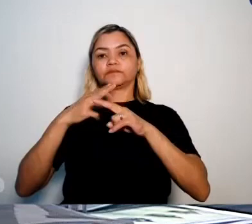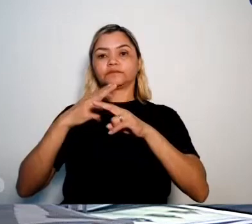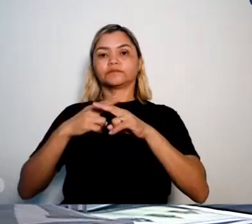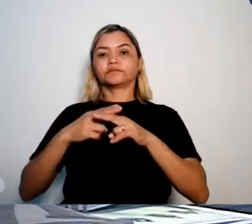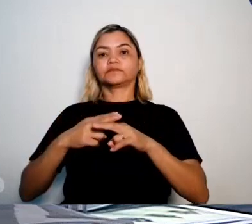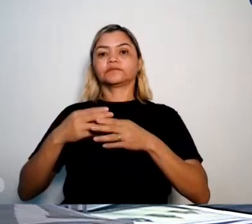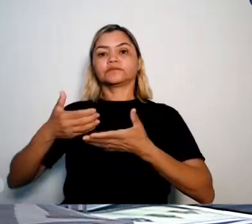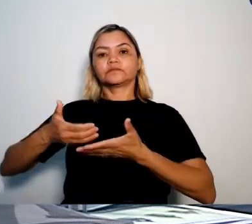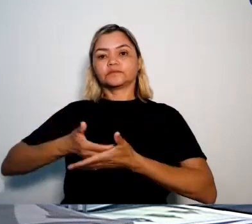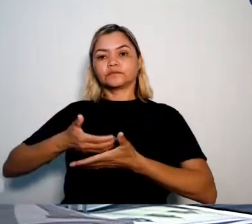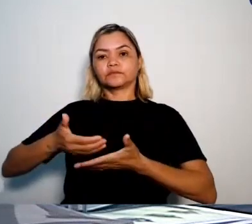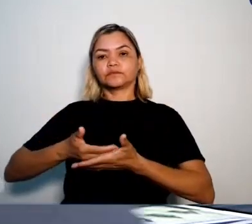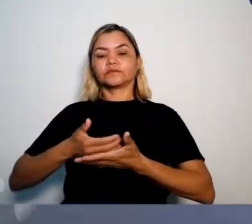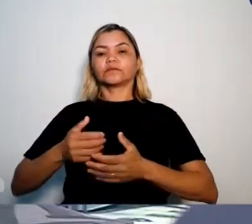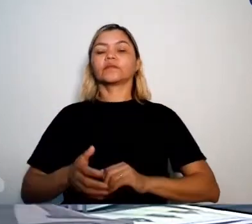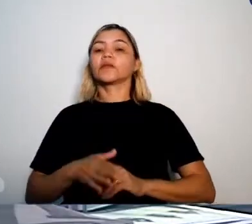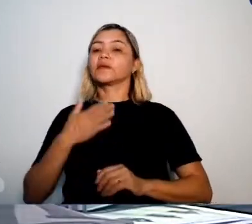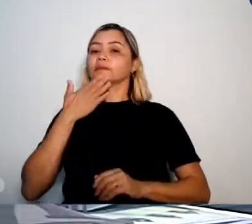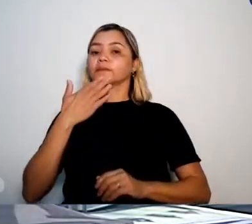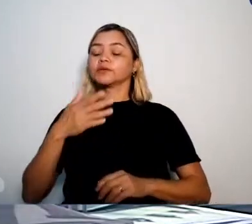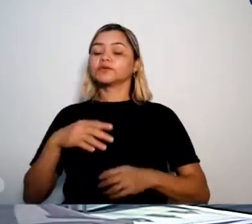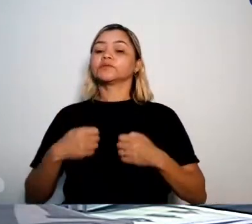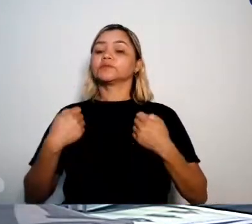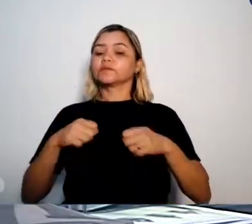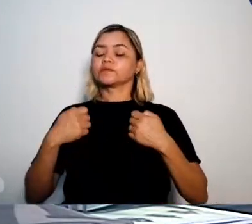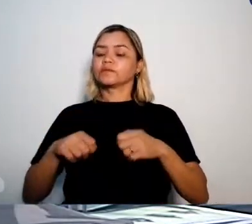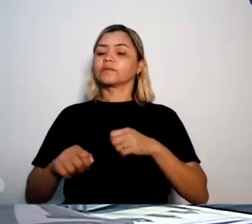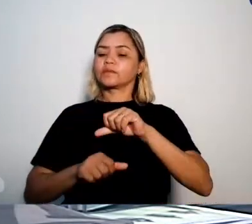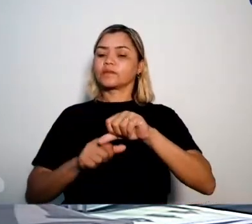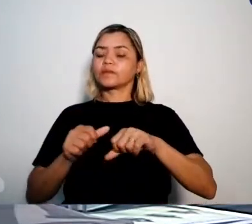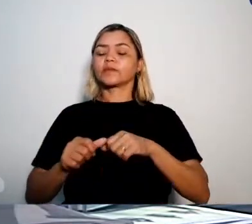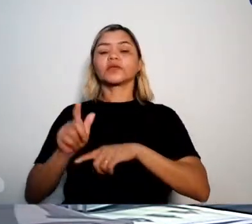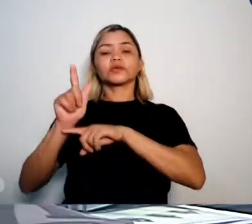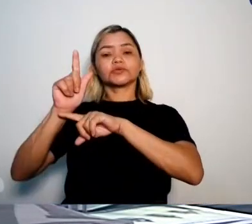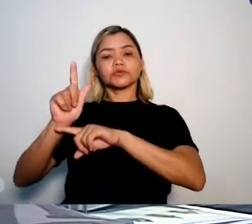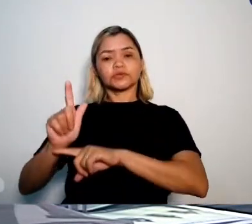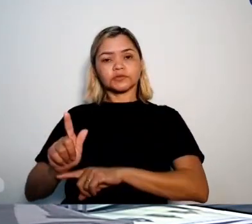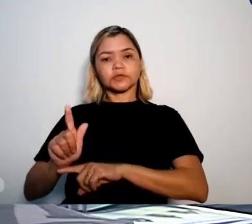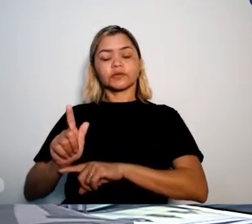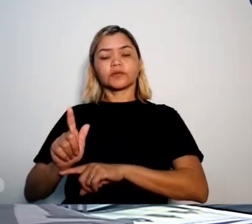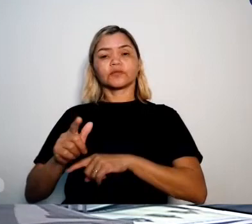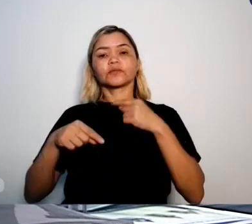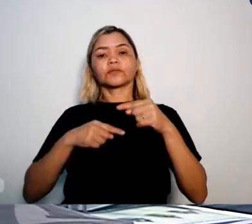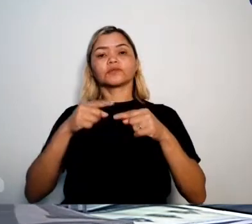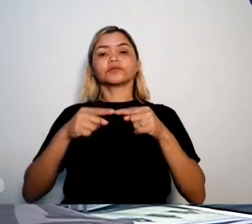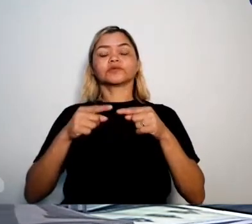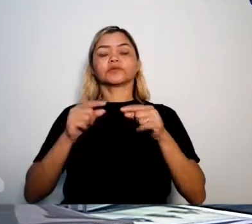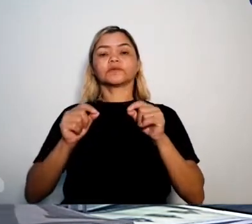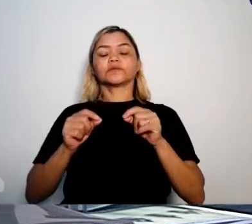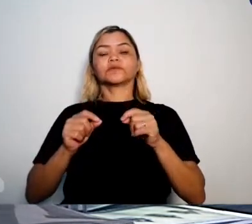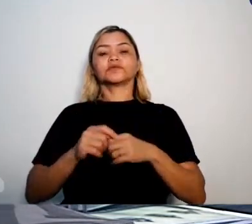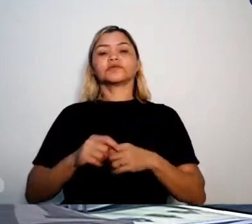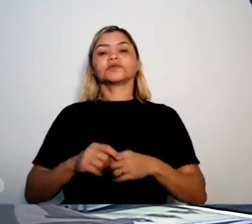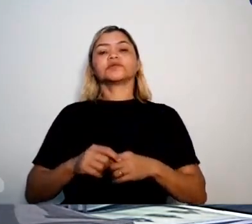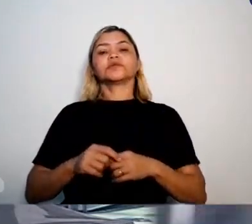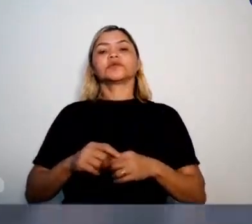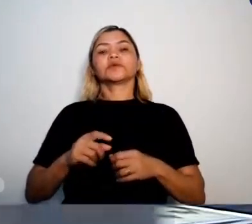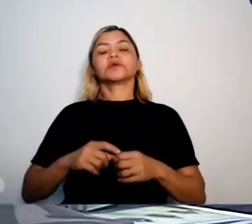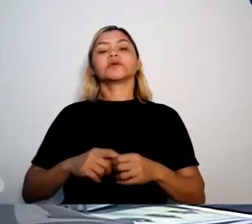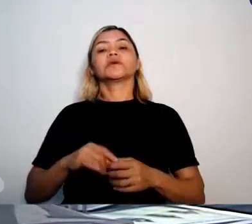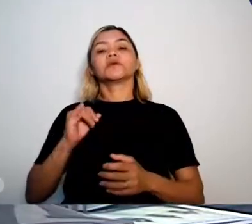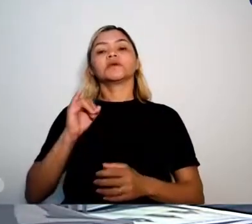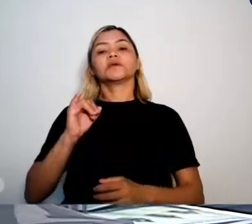Botucatu, solicitando realizarem gestão no sentido de isentar os servidores